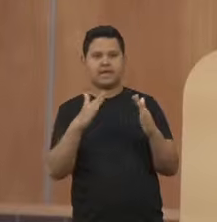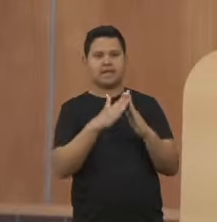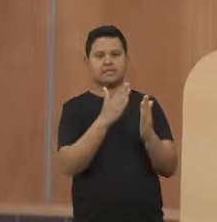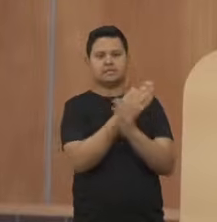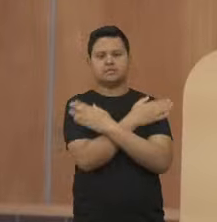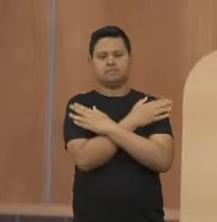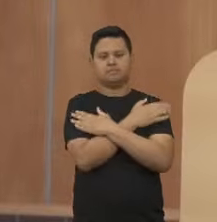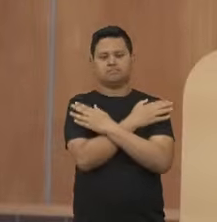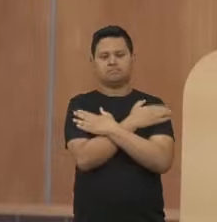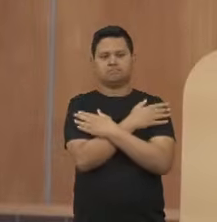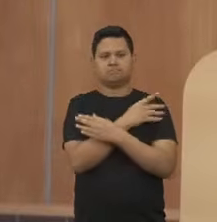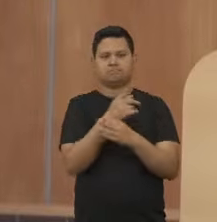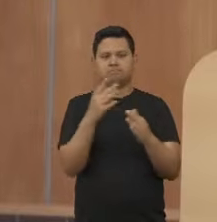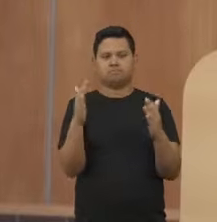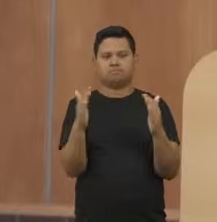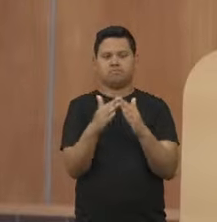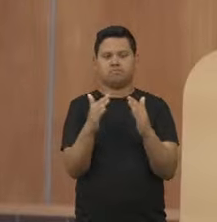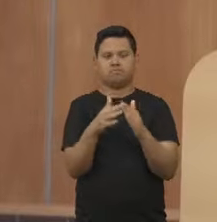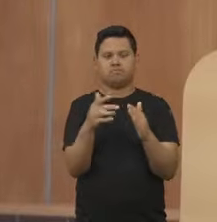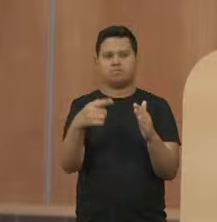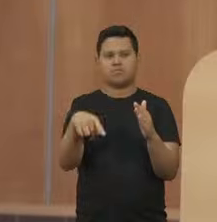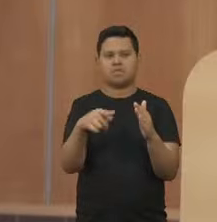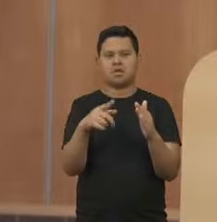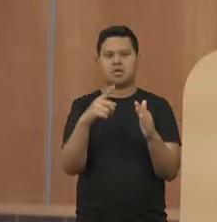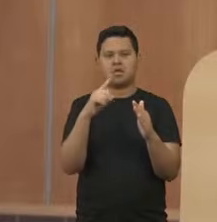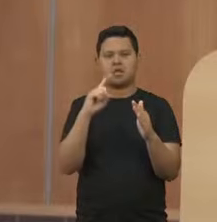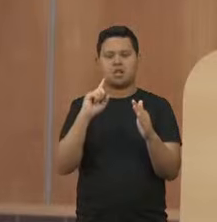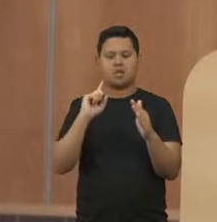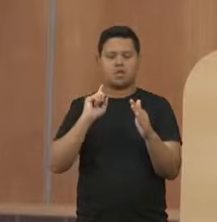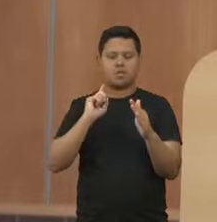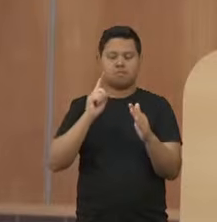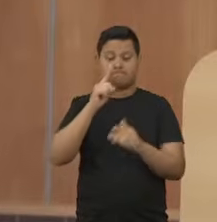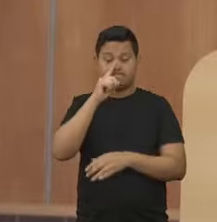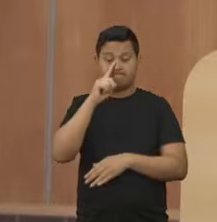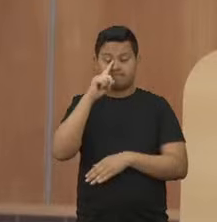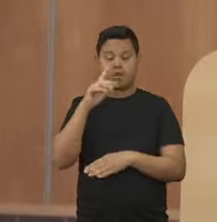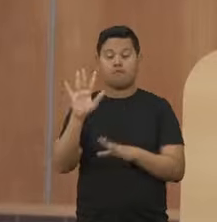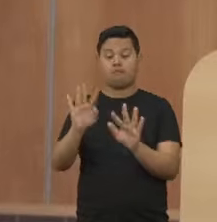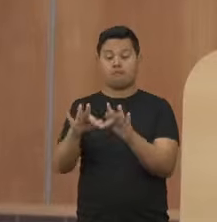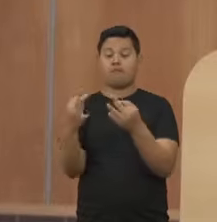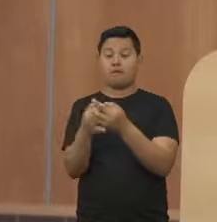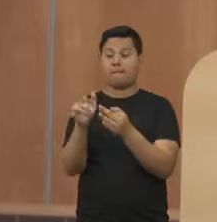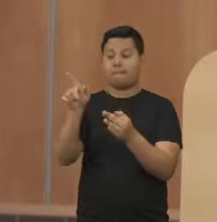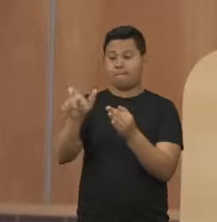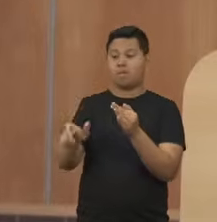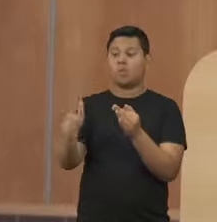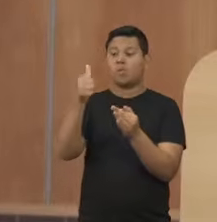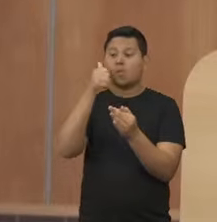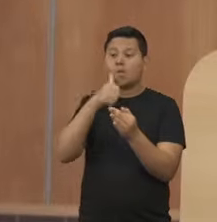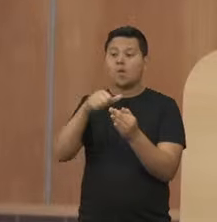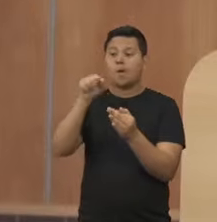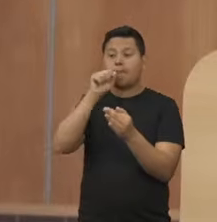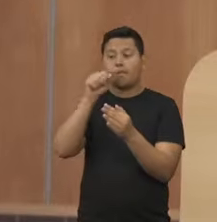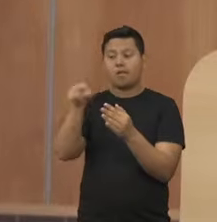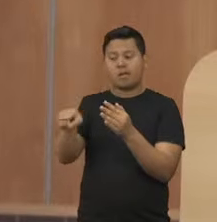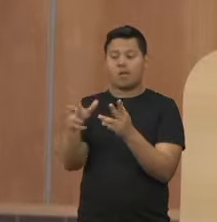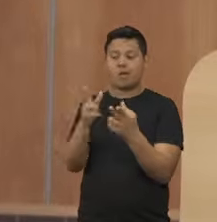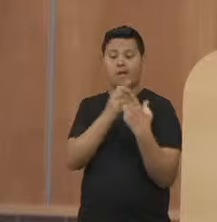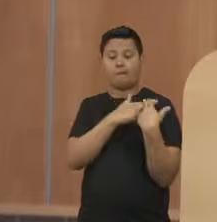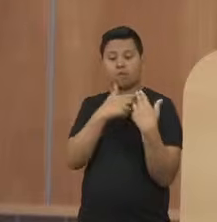de risco, área insalubre, famílias com mulheres responsáveis pela unidade